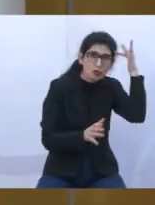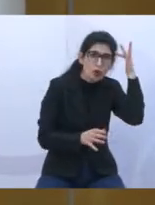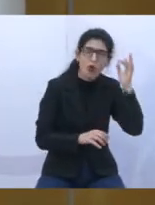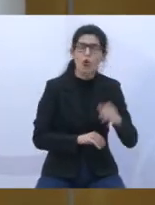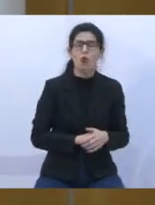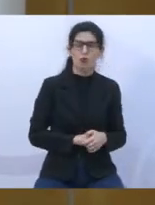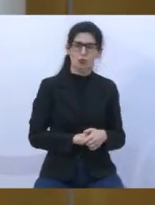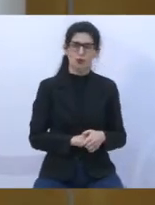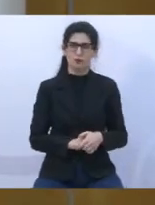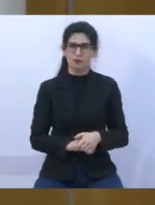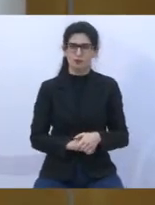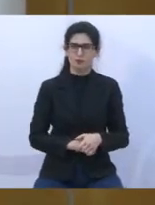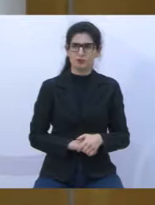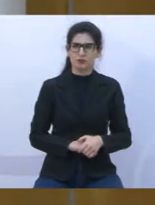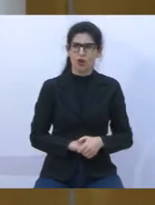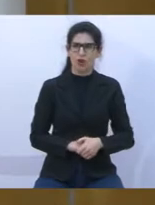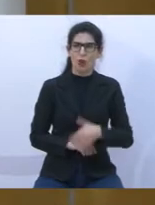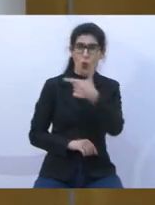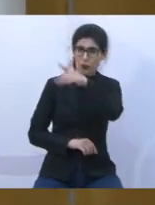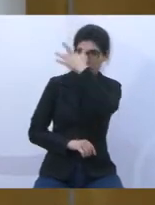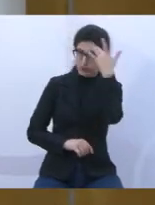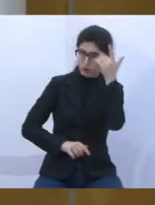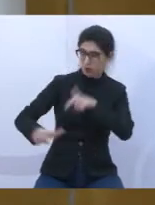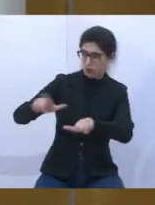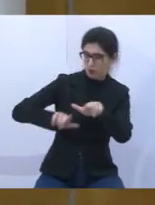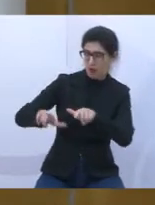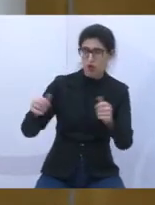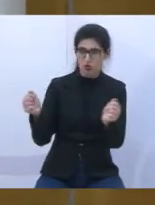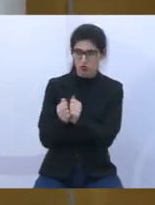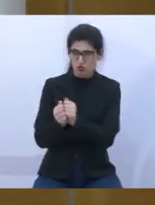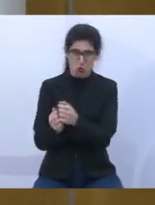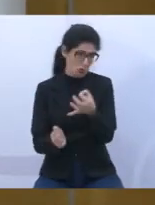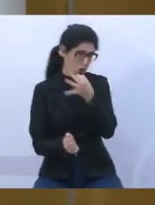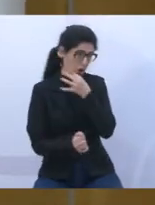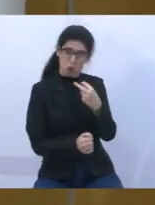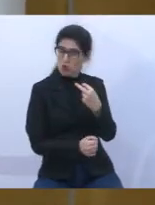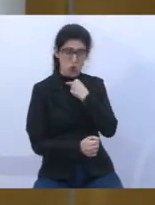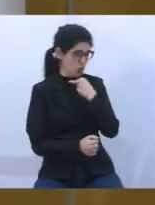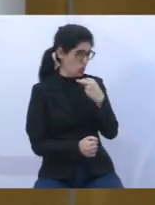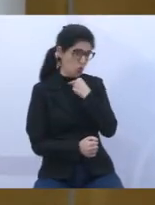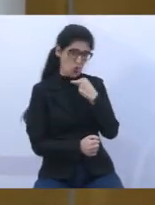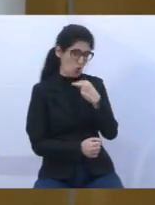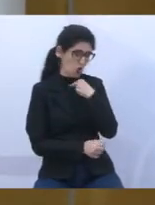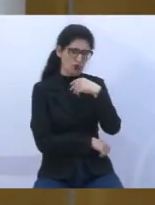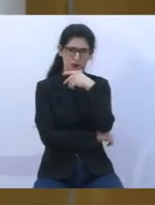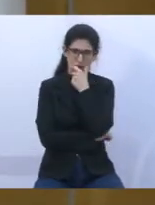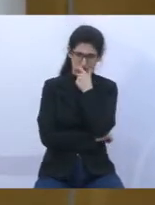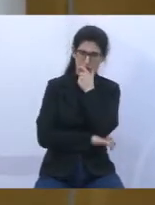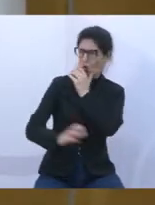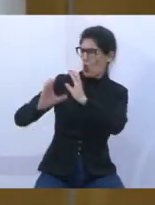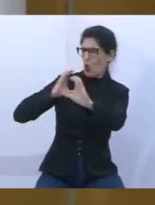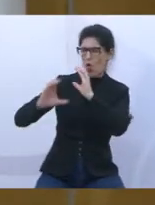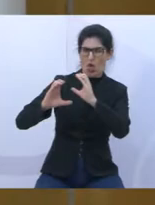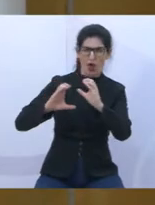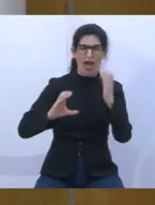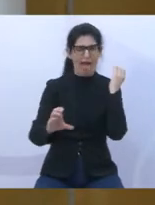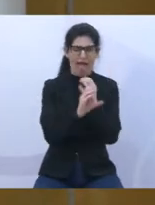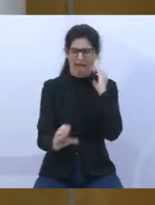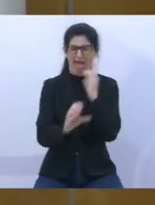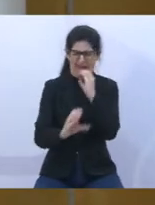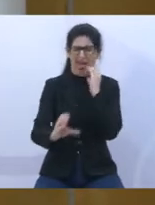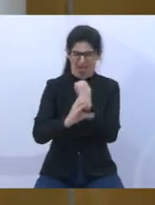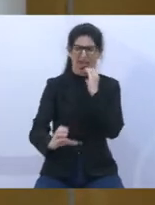aos seus subordinados como bem falou o vereador arildo aqui não tem comunicação com seus